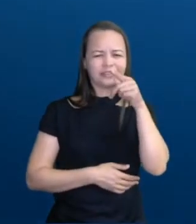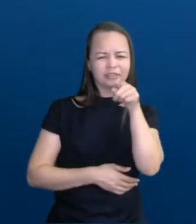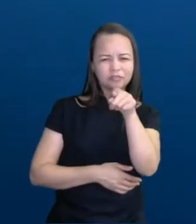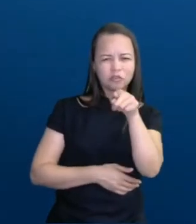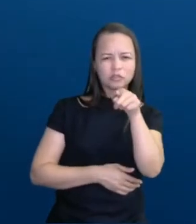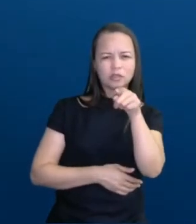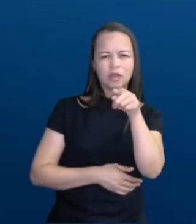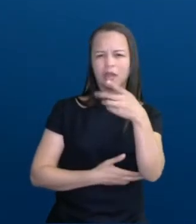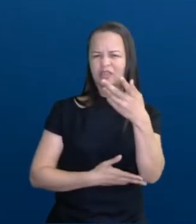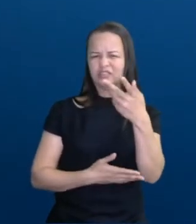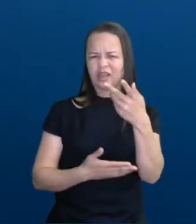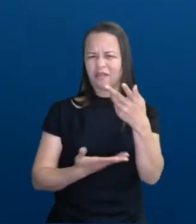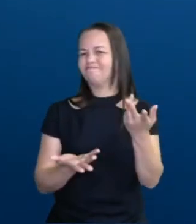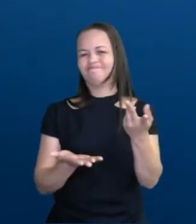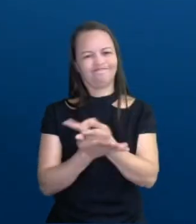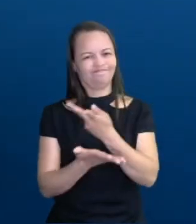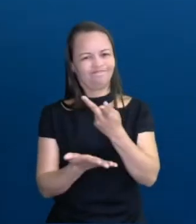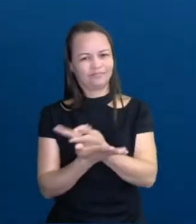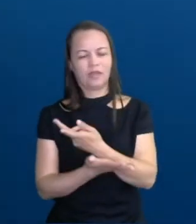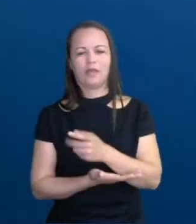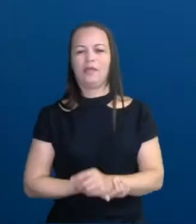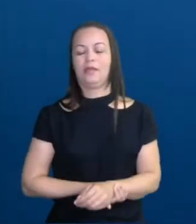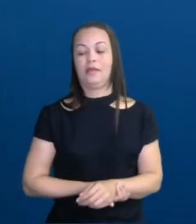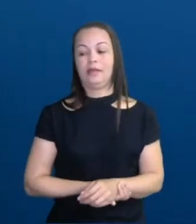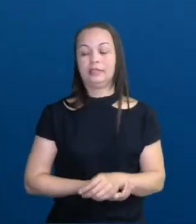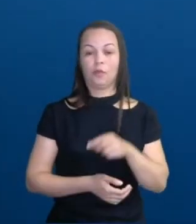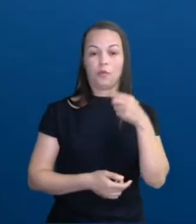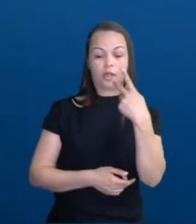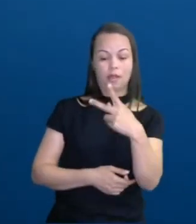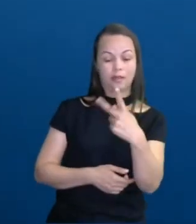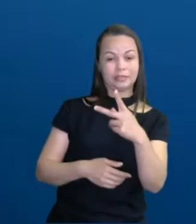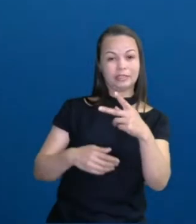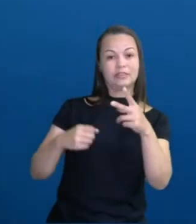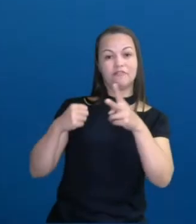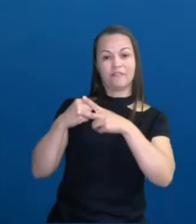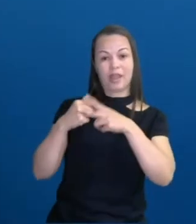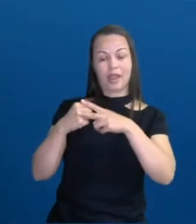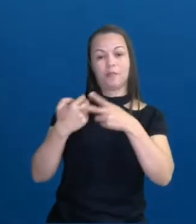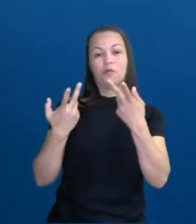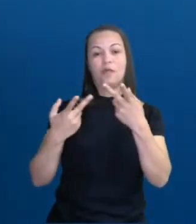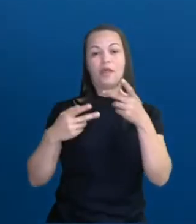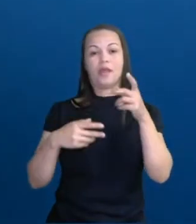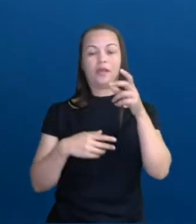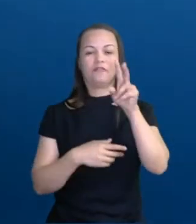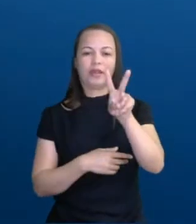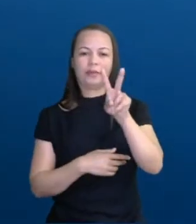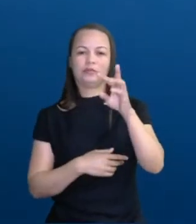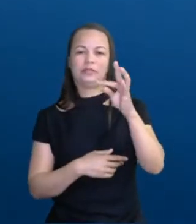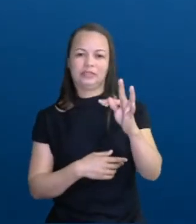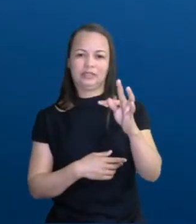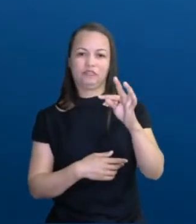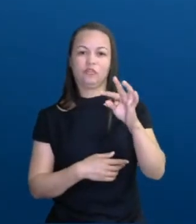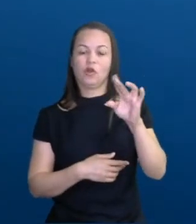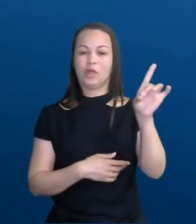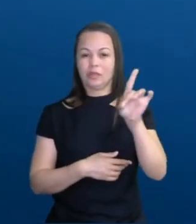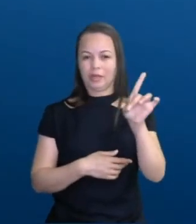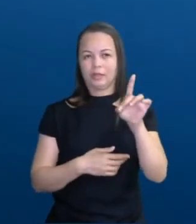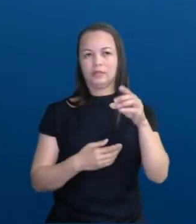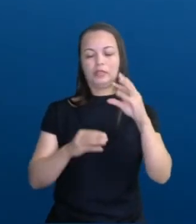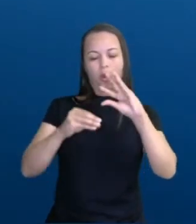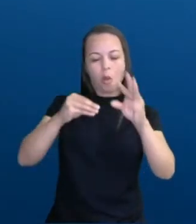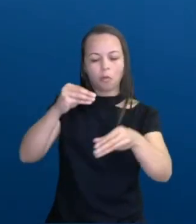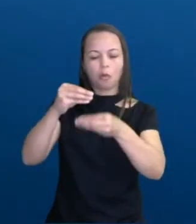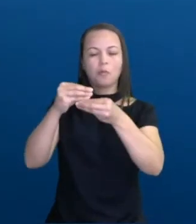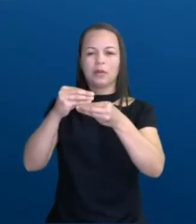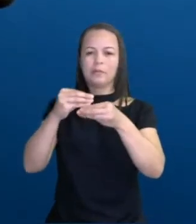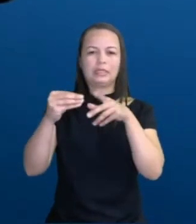está correto não porque esse verbo ele é transitivo direto então o complemento que